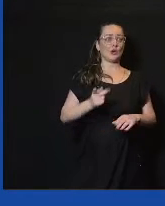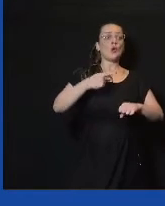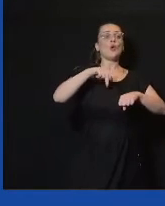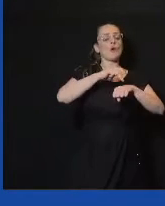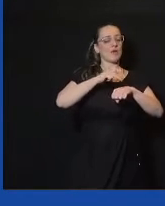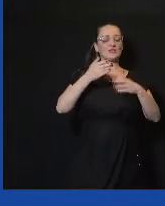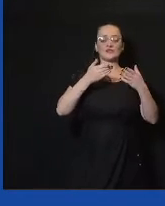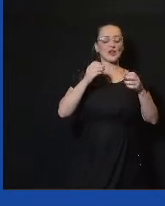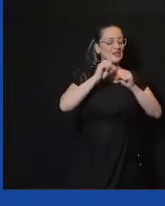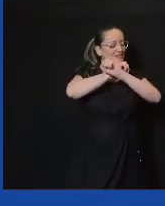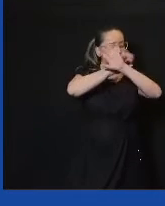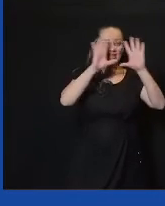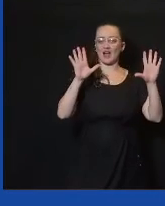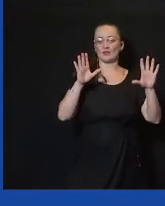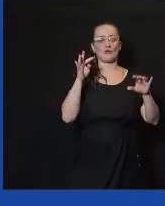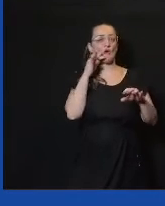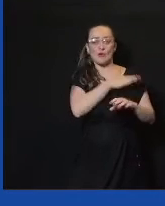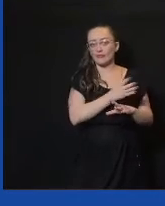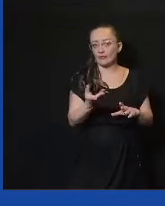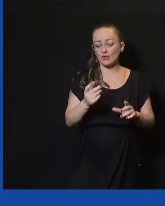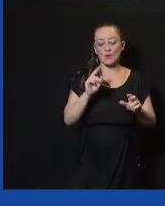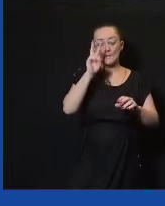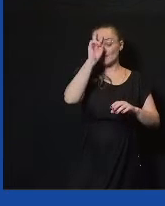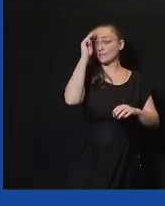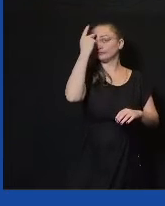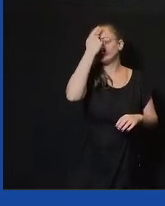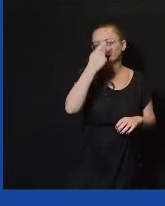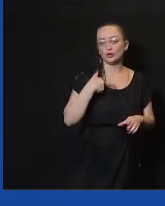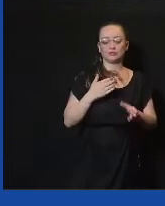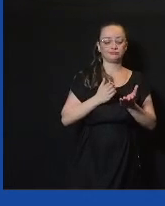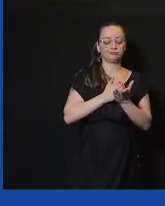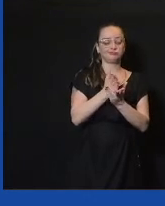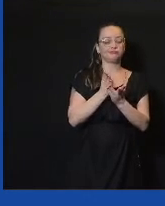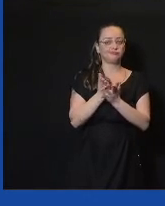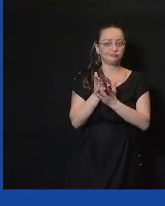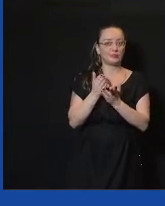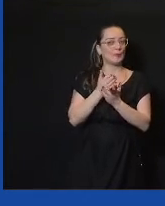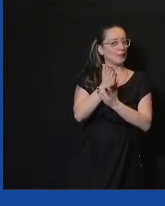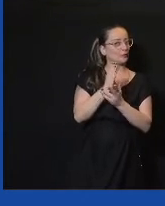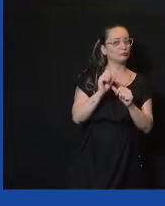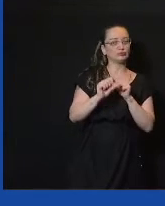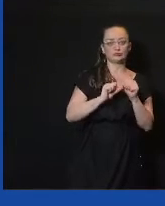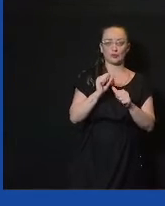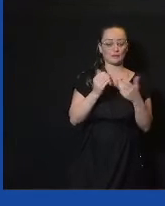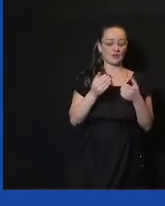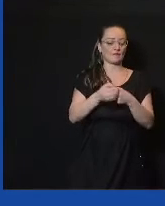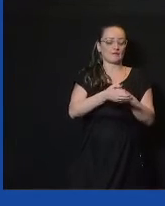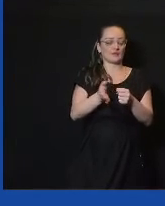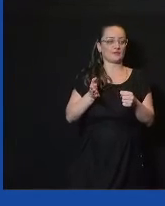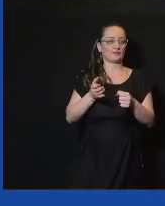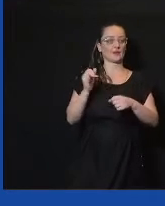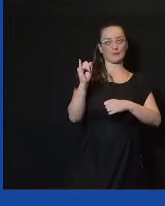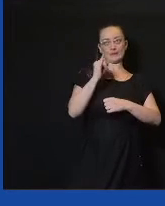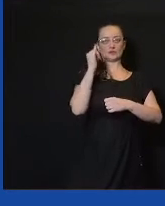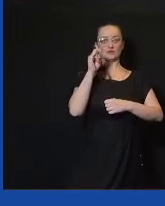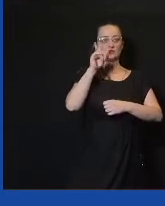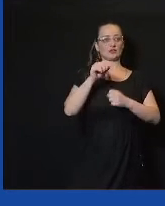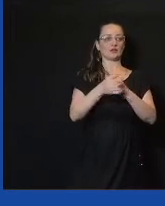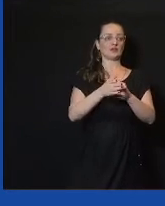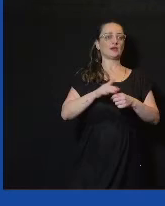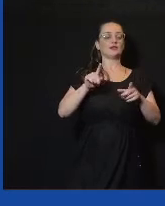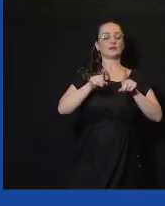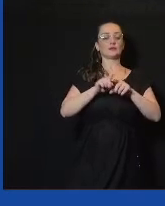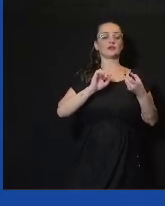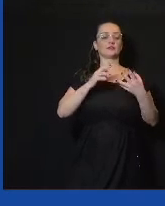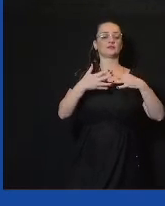claro. Mudou o eixo aí para falar de democracia, da importância da democracia e da cidadania.